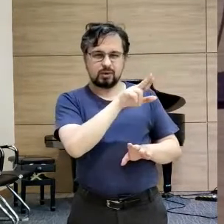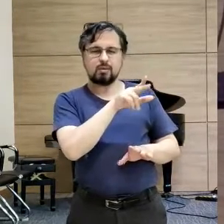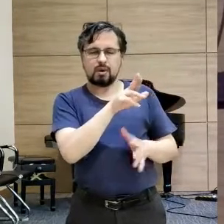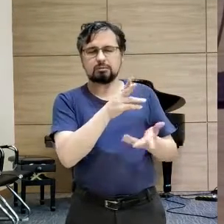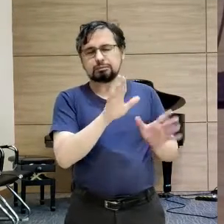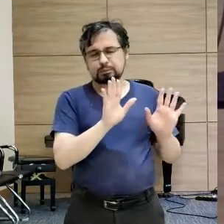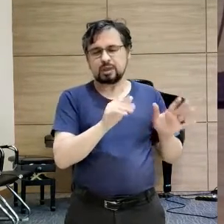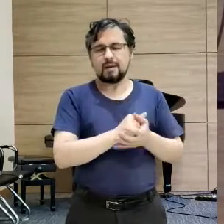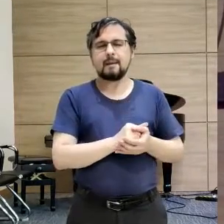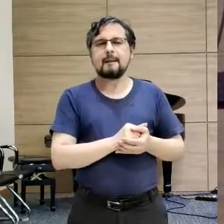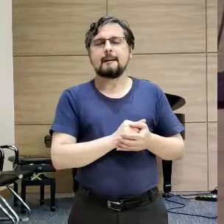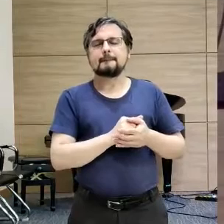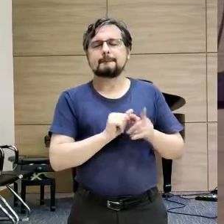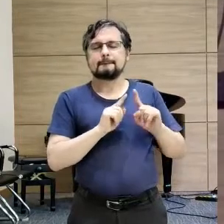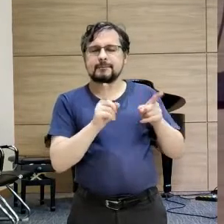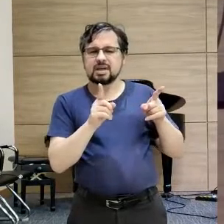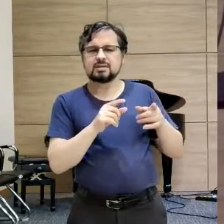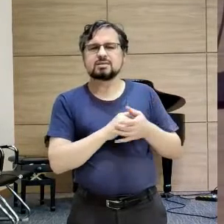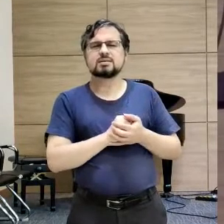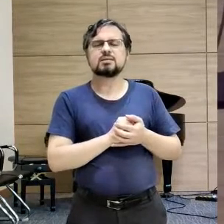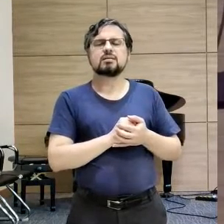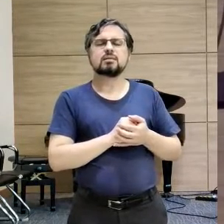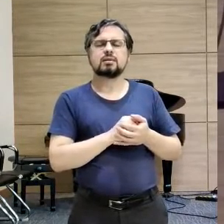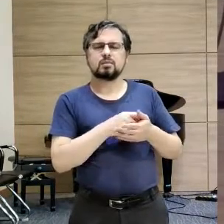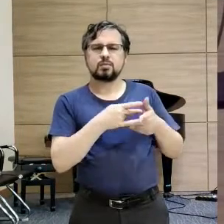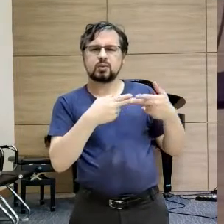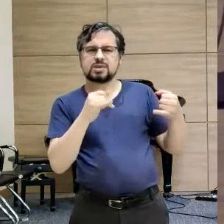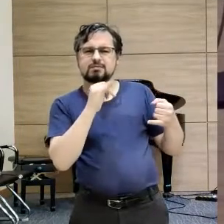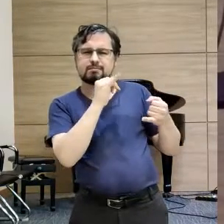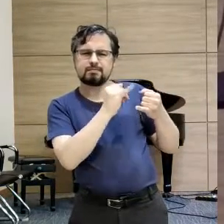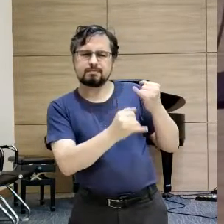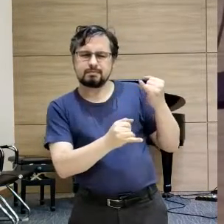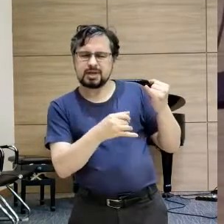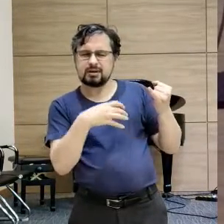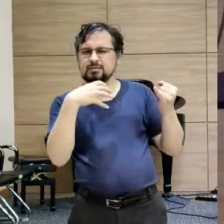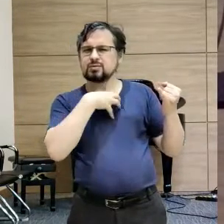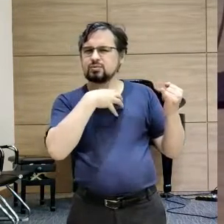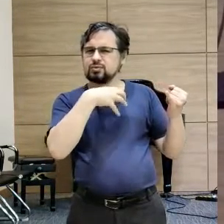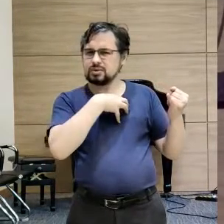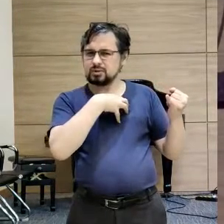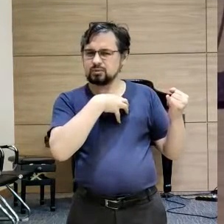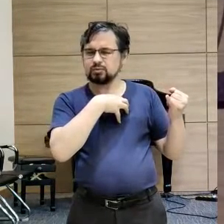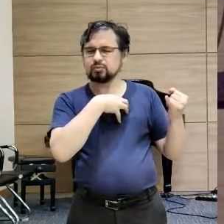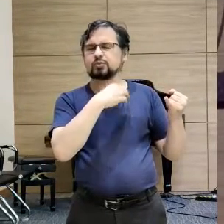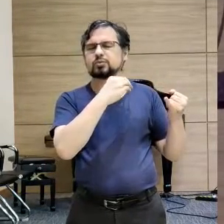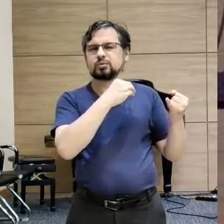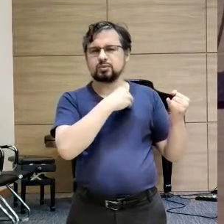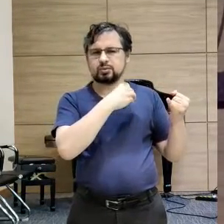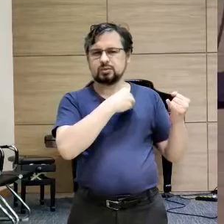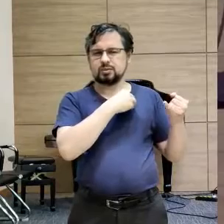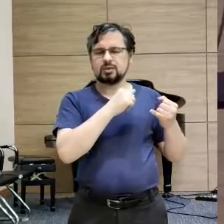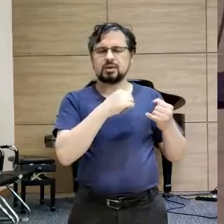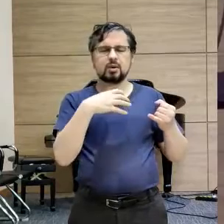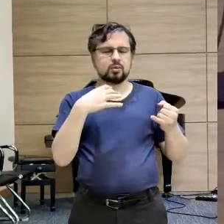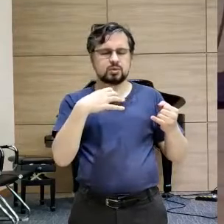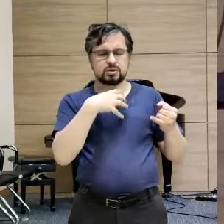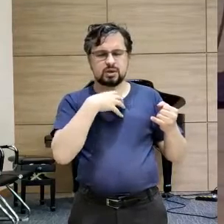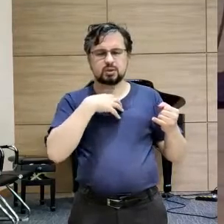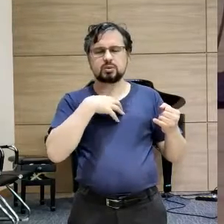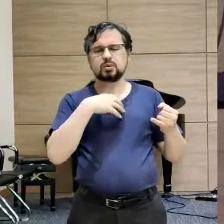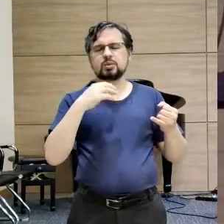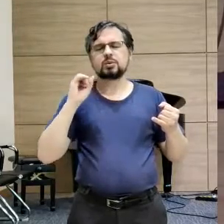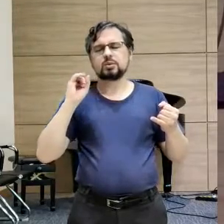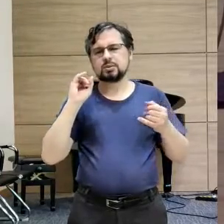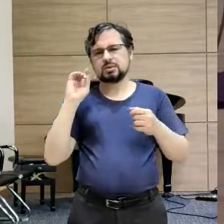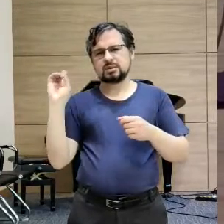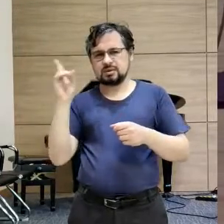a situação de Davi, a situação de pecado, a situação de errar o alvo, a situação de se rebelar contra a